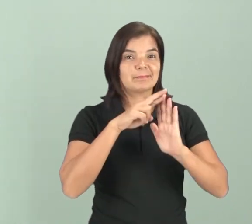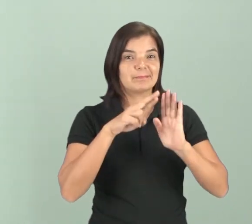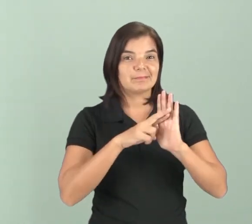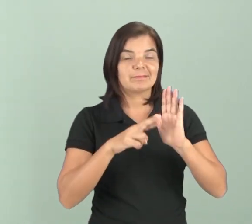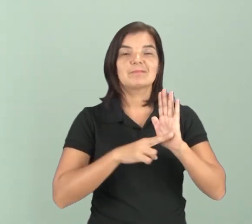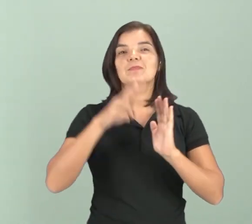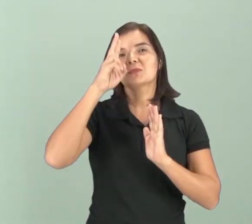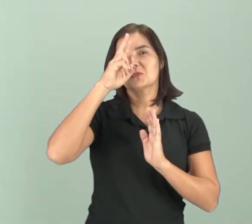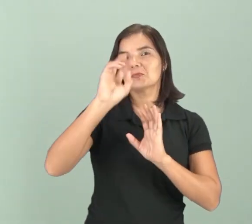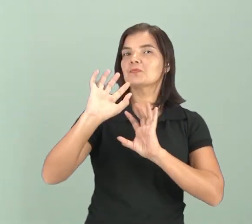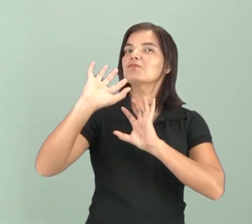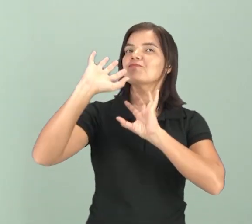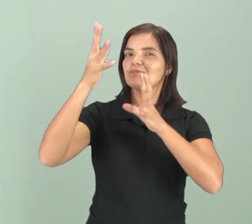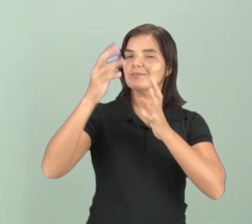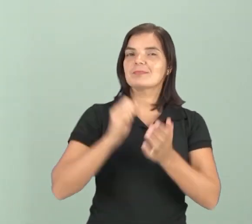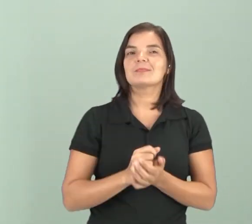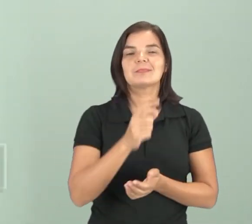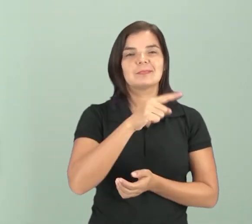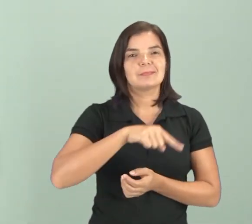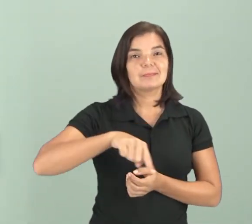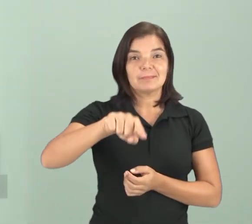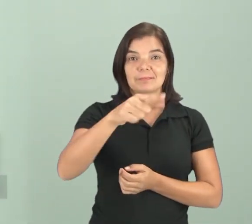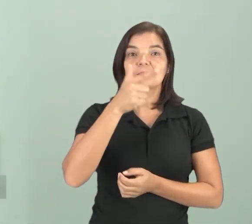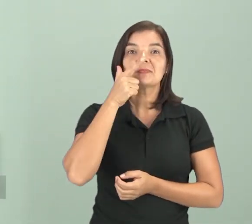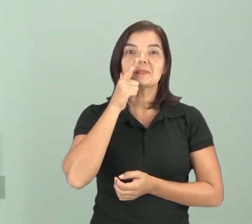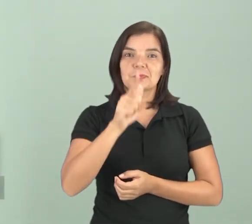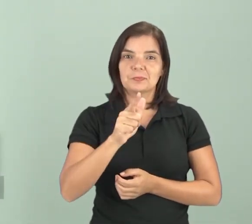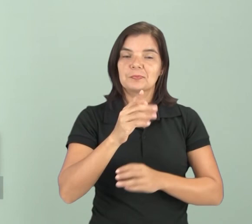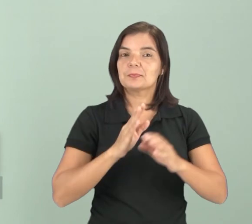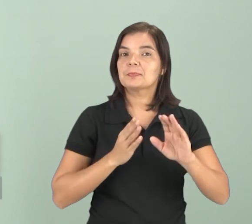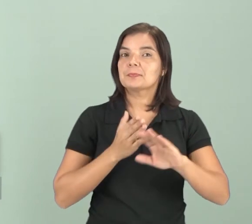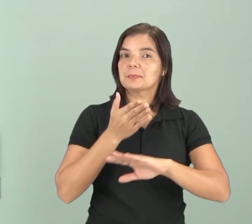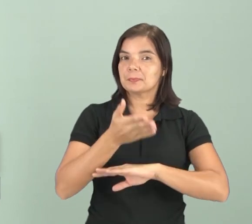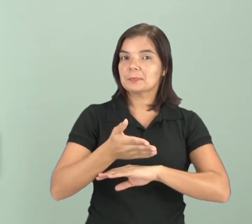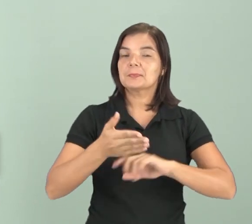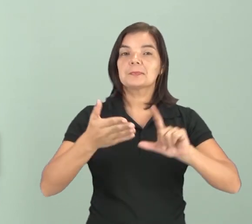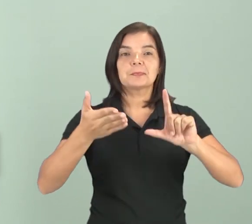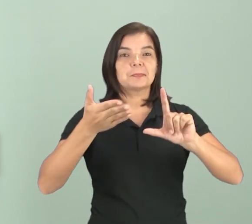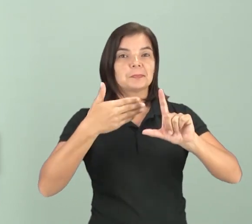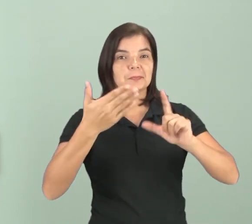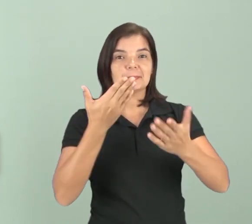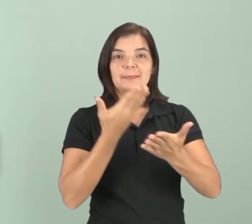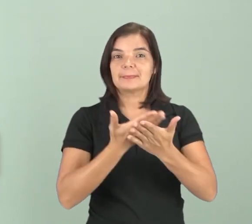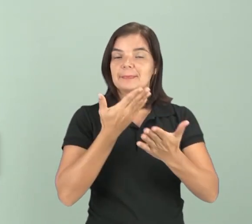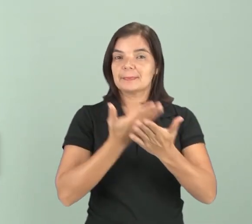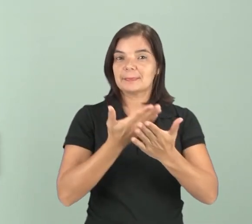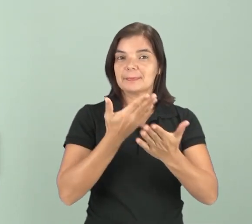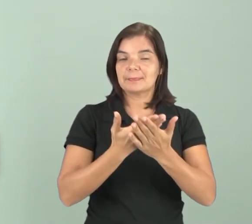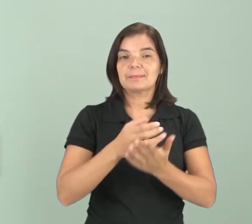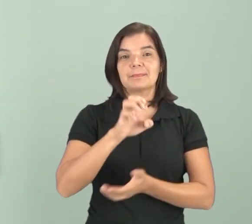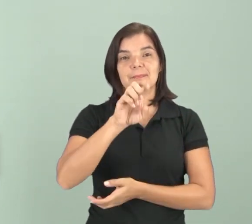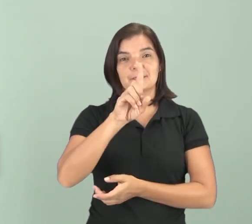e a história do basquete. Para que vocês consigam acessar essa aula, entre na